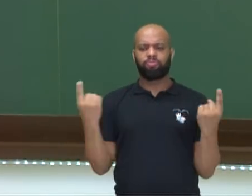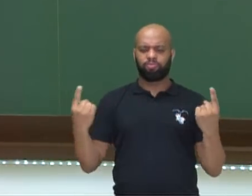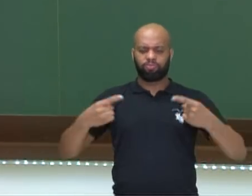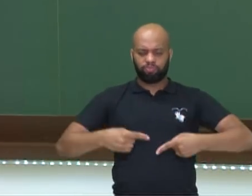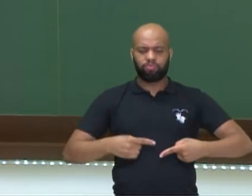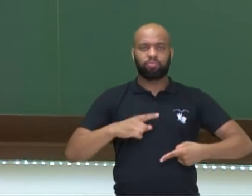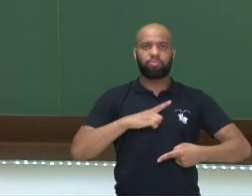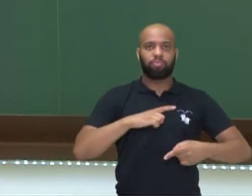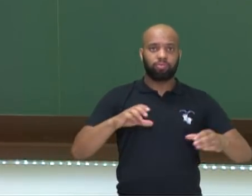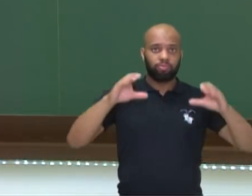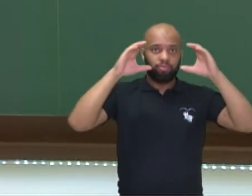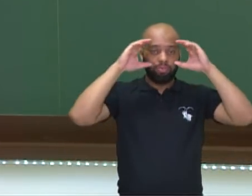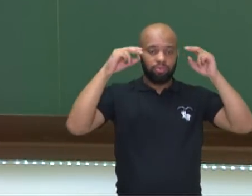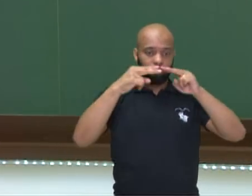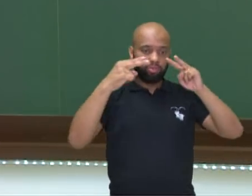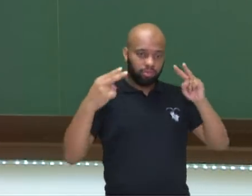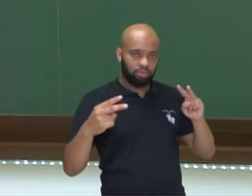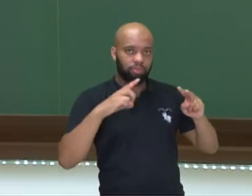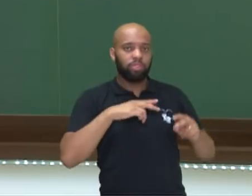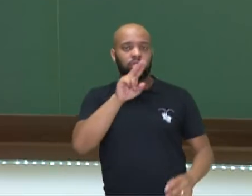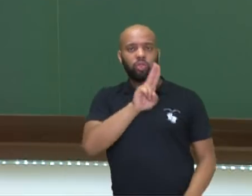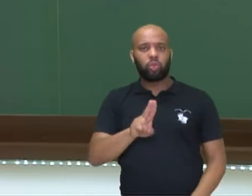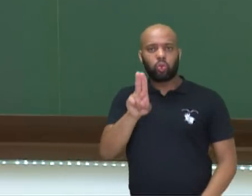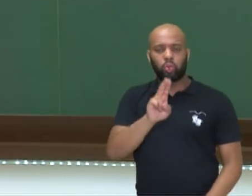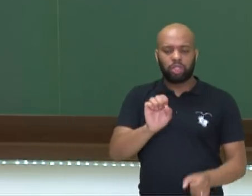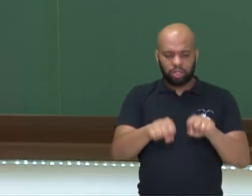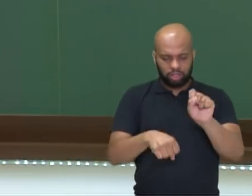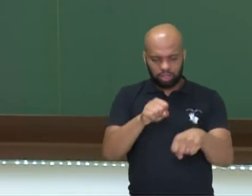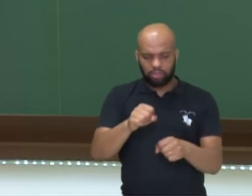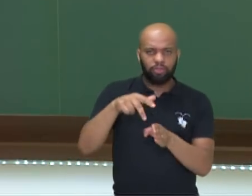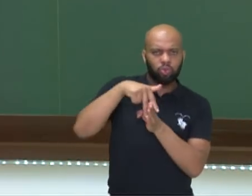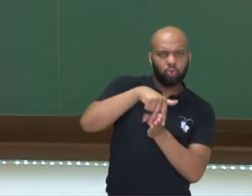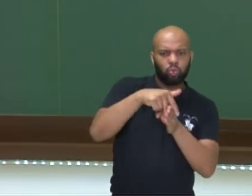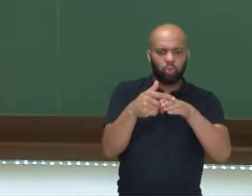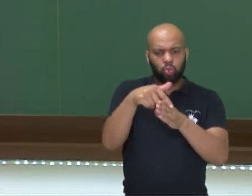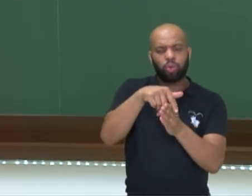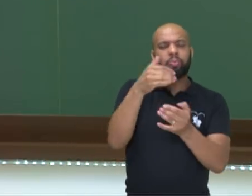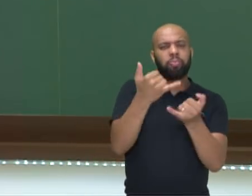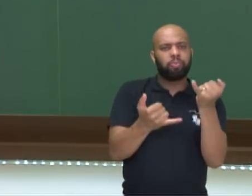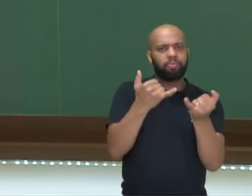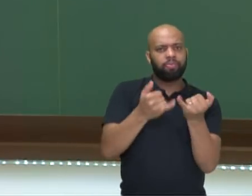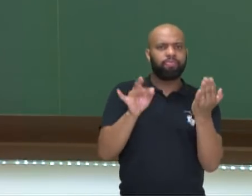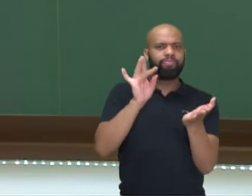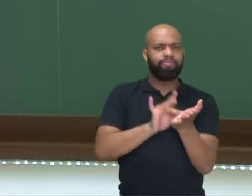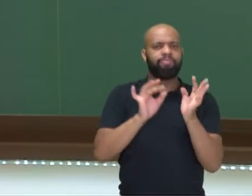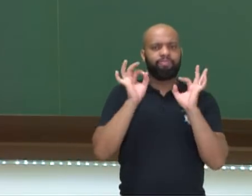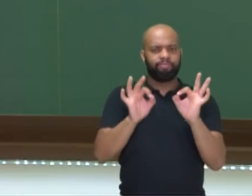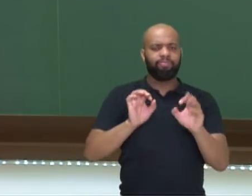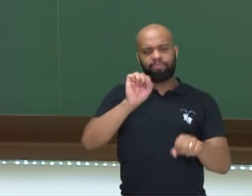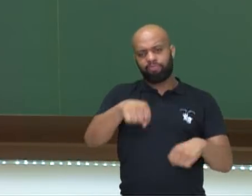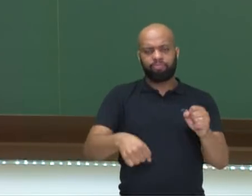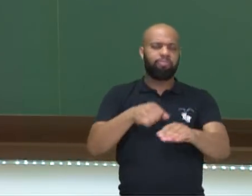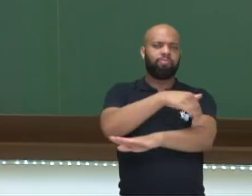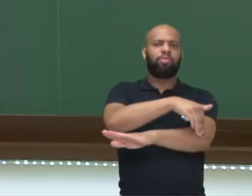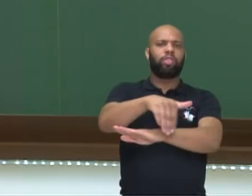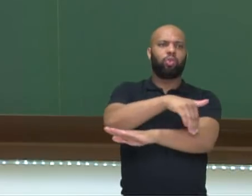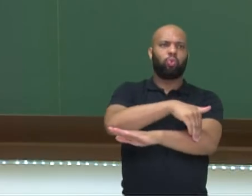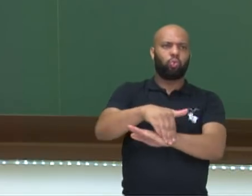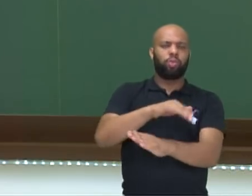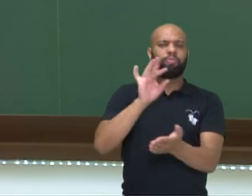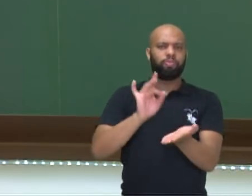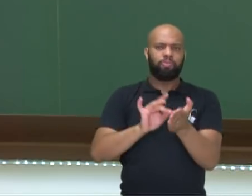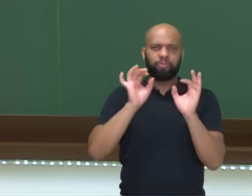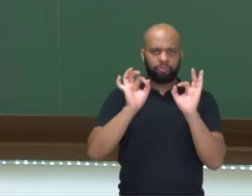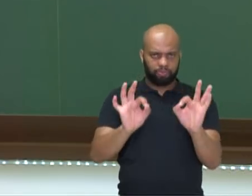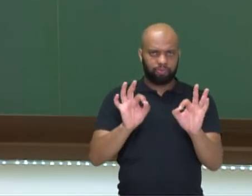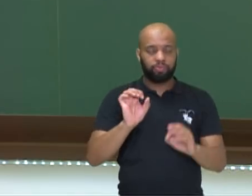em realidade virtual com uma bicicleta dessas, é muito parecido com estar pedalando realmente uma bicicleta de